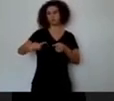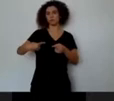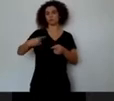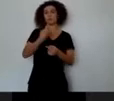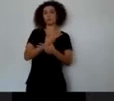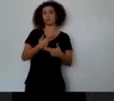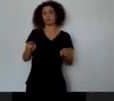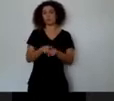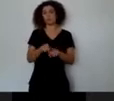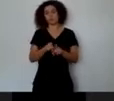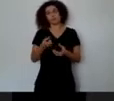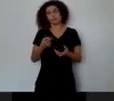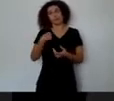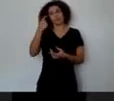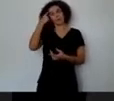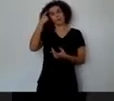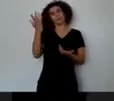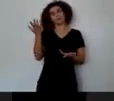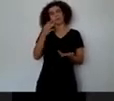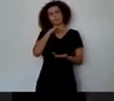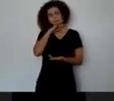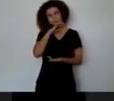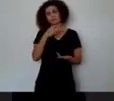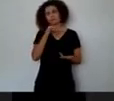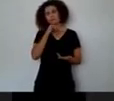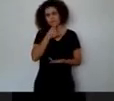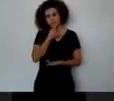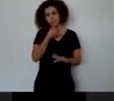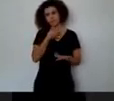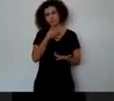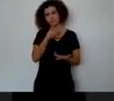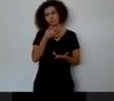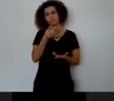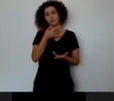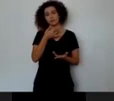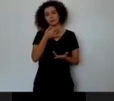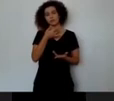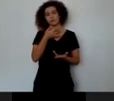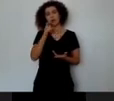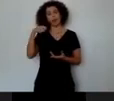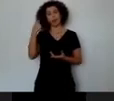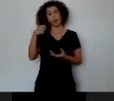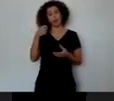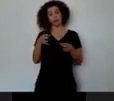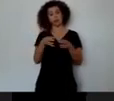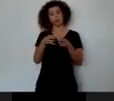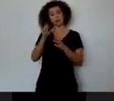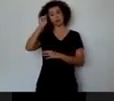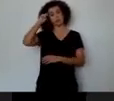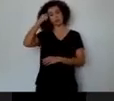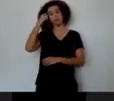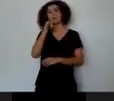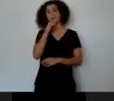questão da comunidade artística negra, é que muitas vezes as pessoas chegam para a